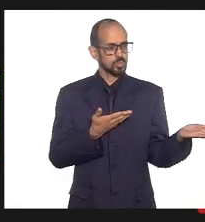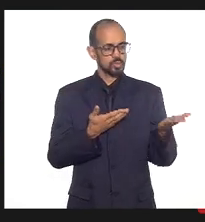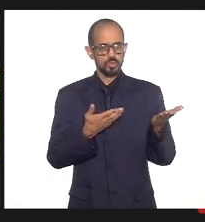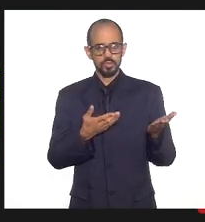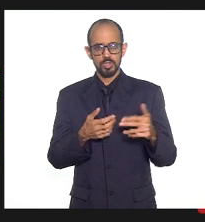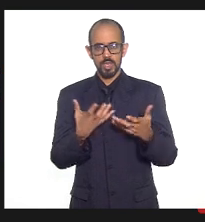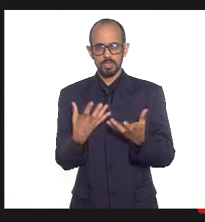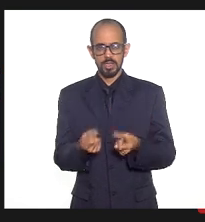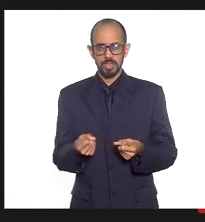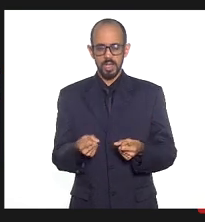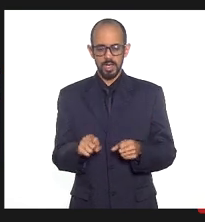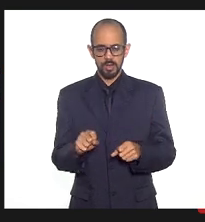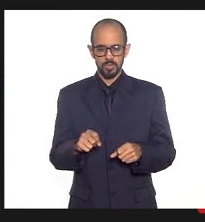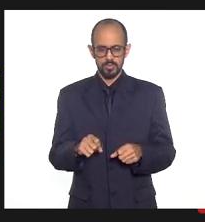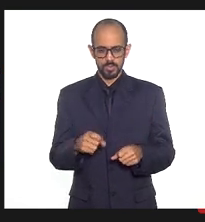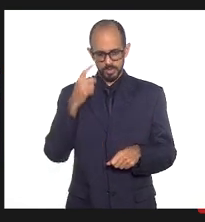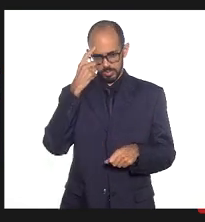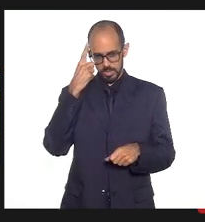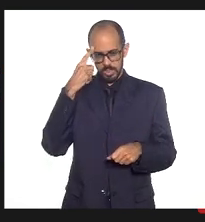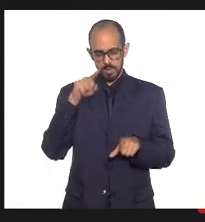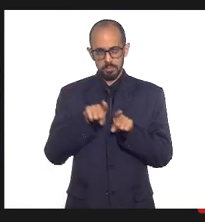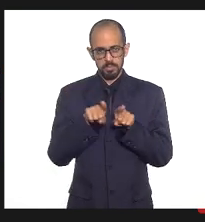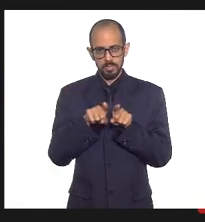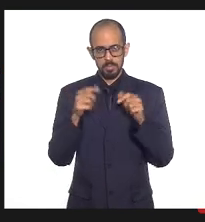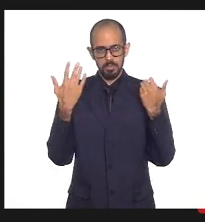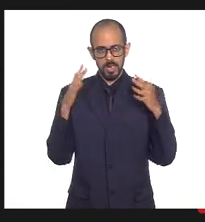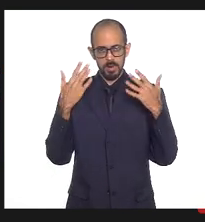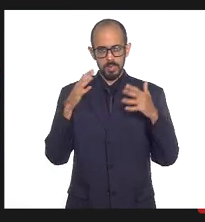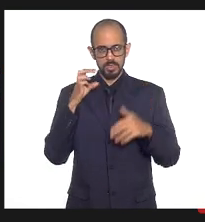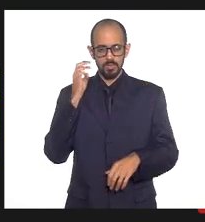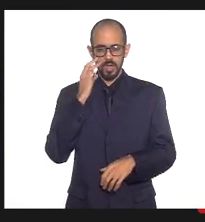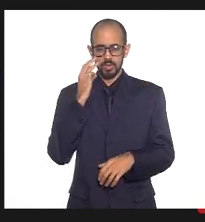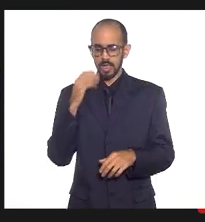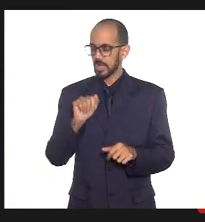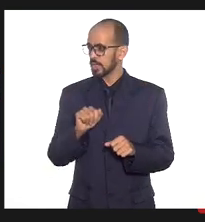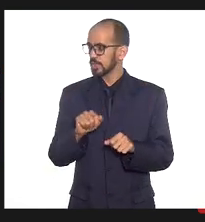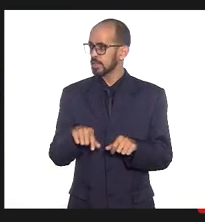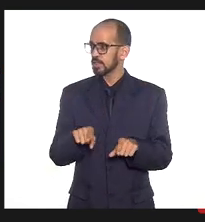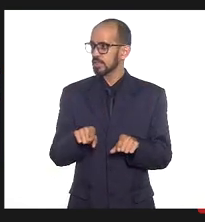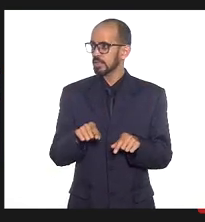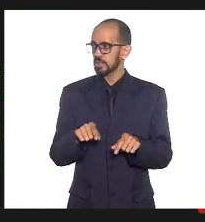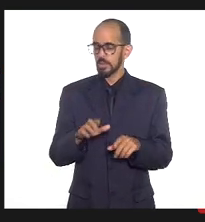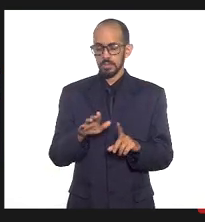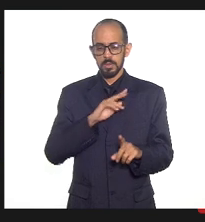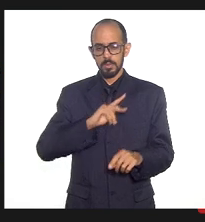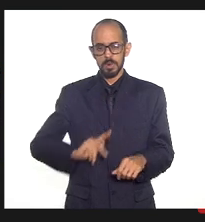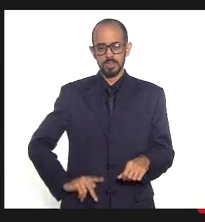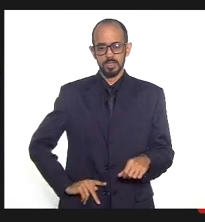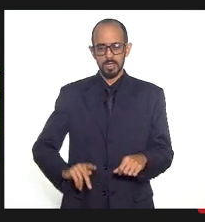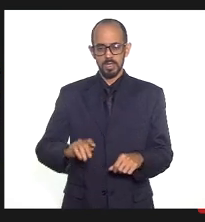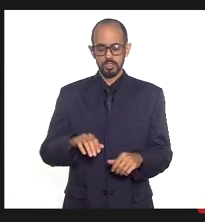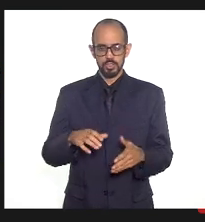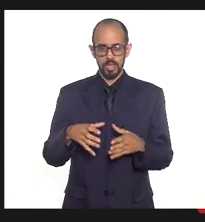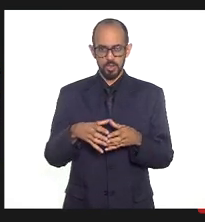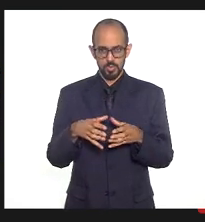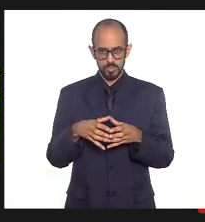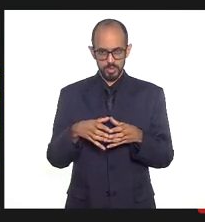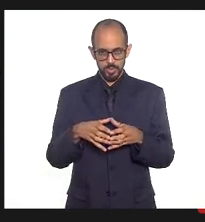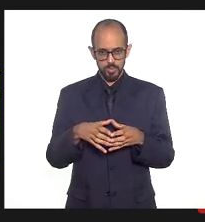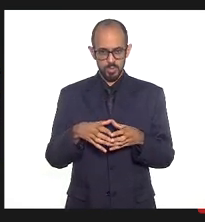que aderiram. E parabéns ao Valdec Carneiro, que preside a frente. E a todos os